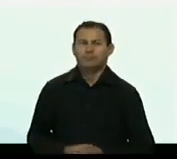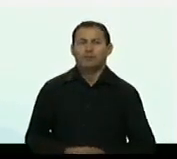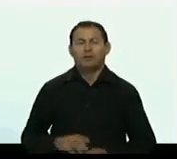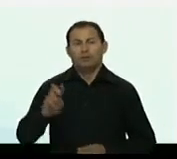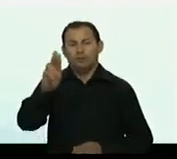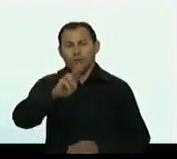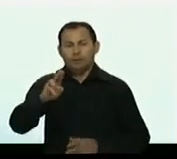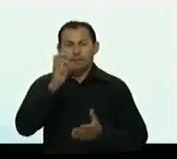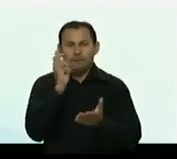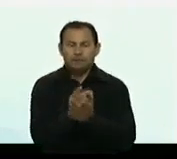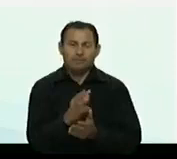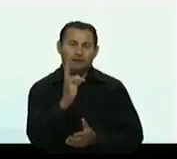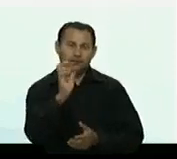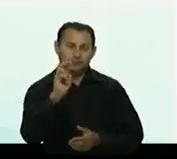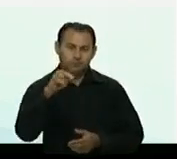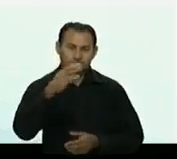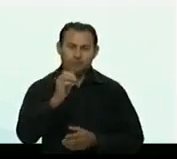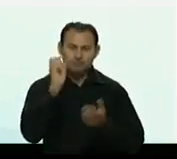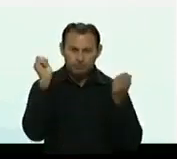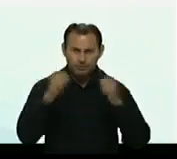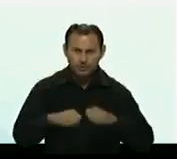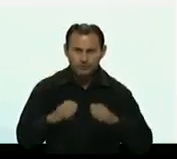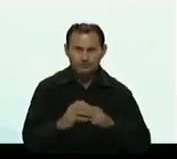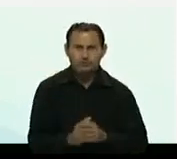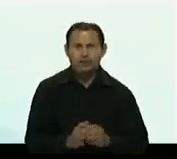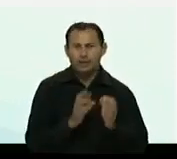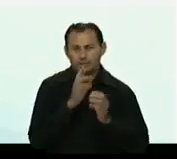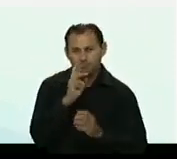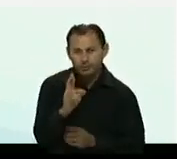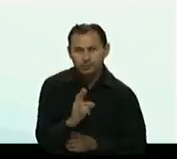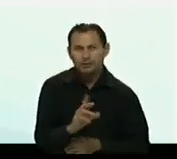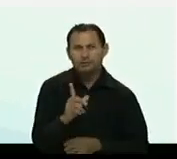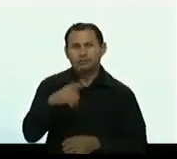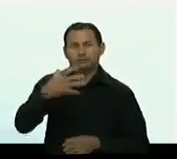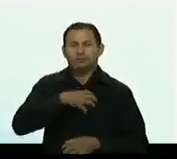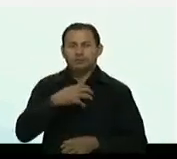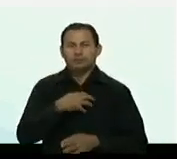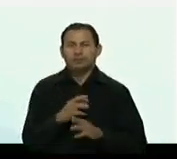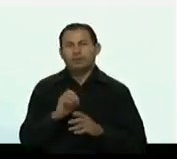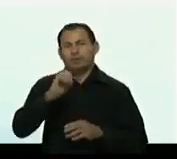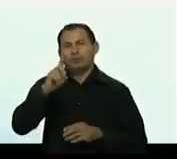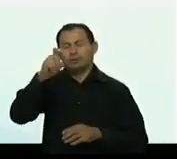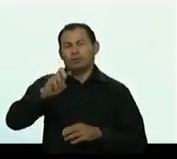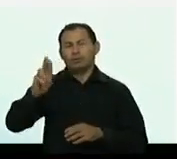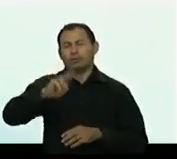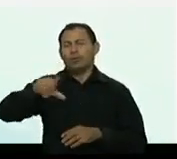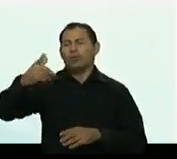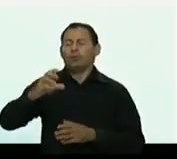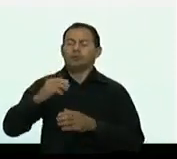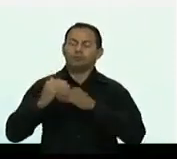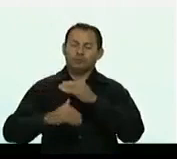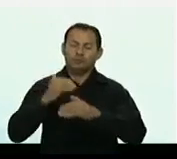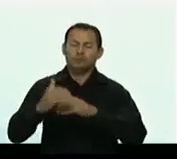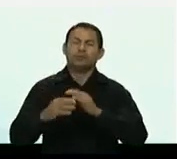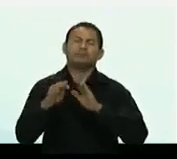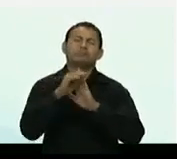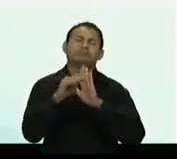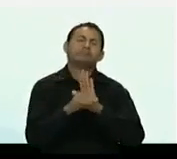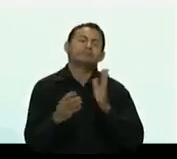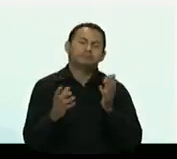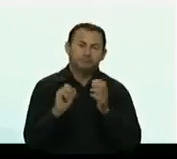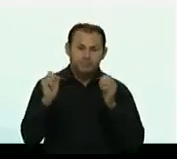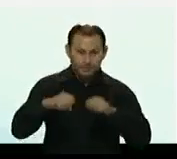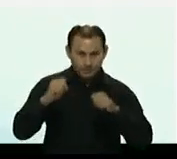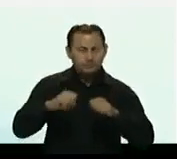Ou, utilizando a mesma função, seria possível resolver de outra maneira, ou seja, utilizando outros procedimentos?